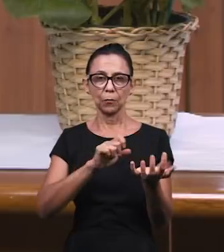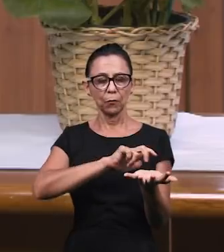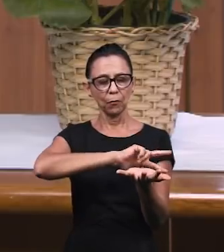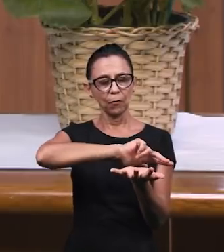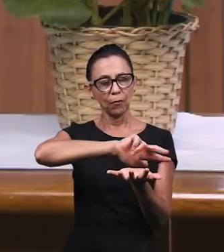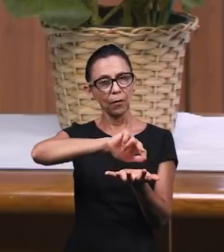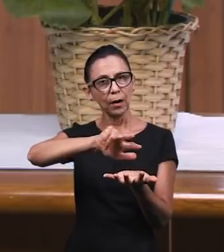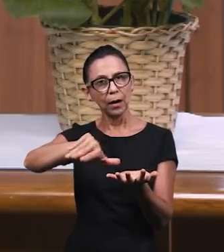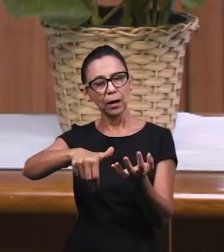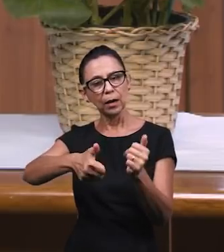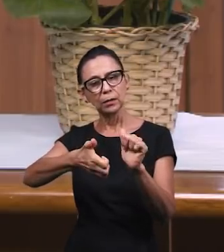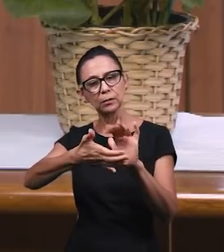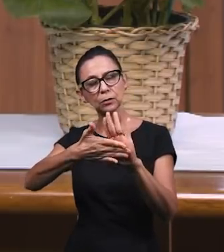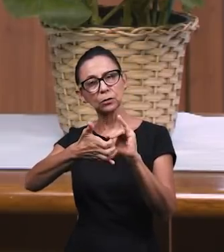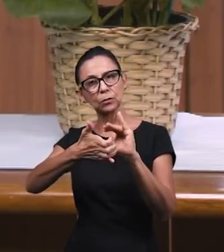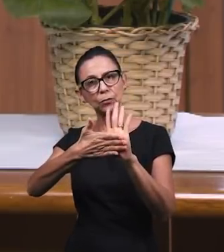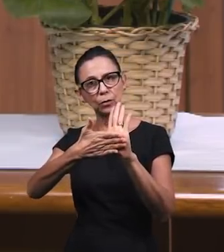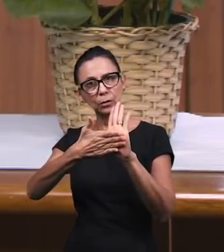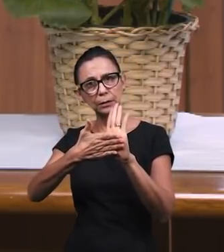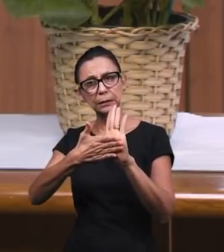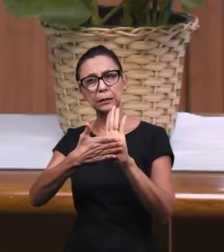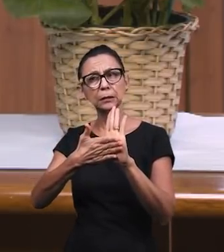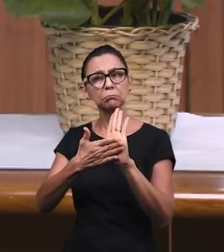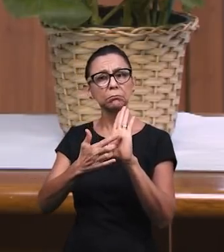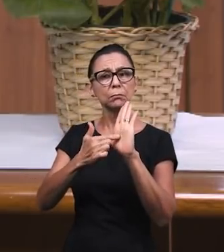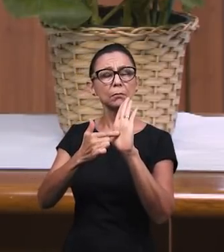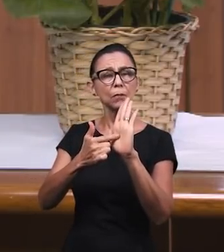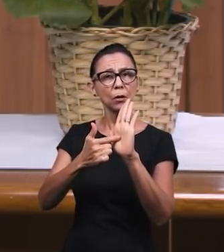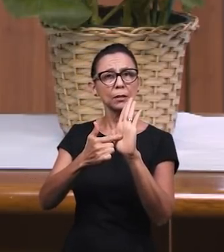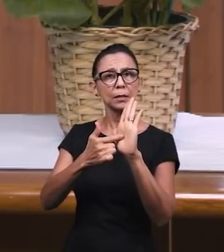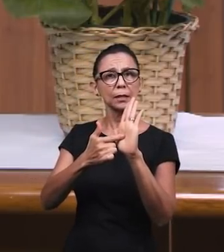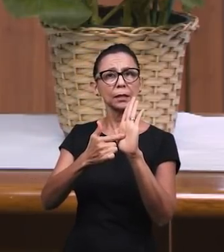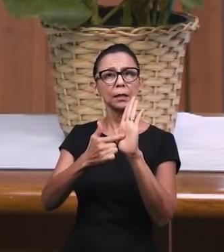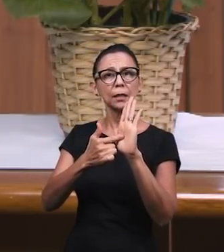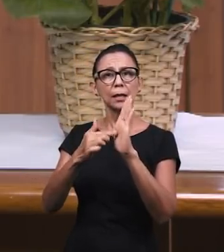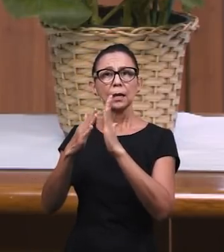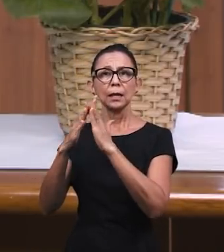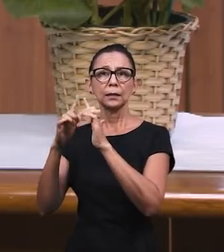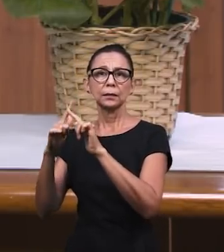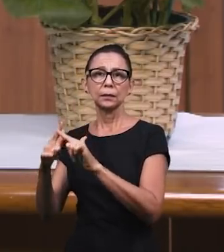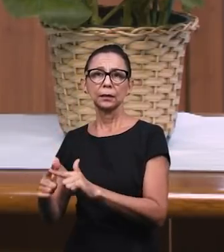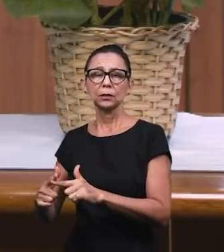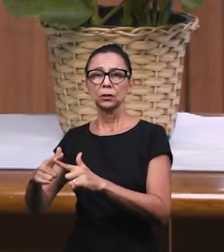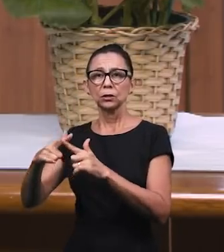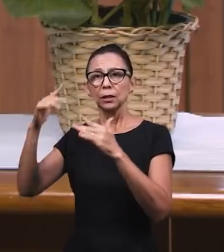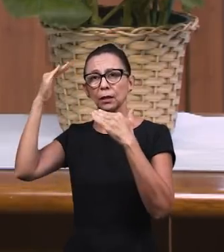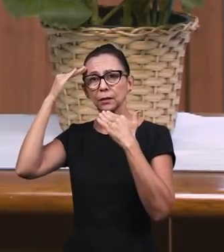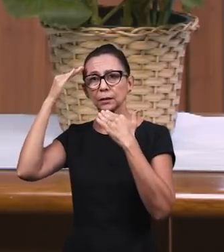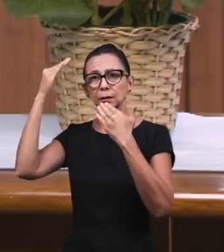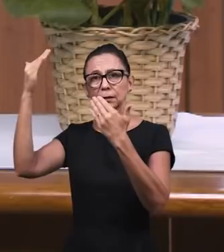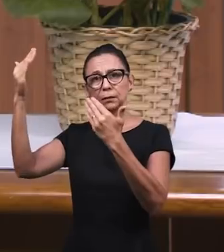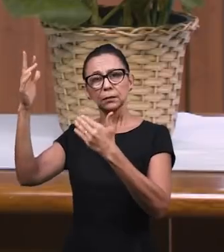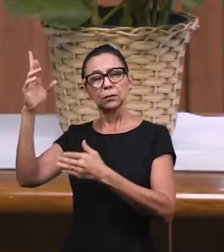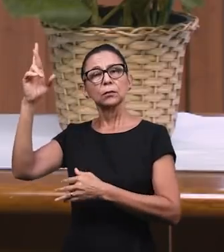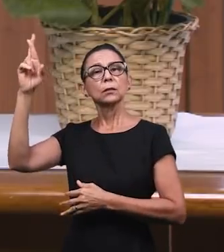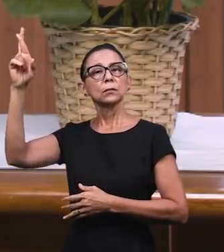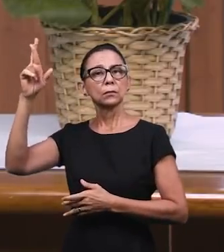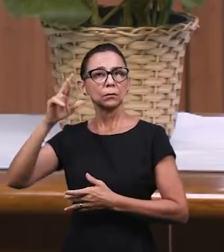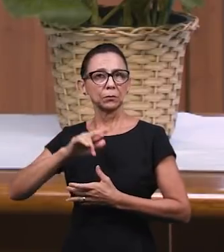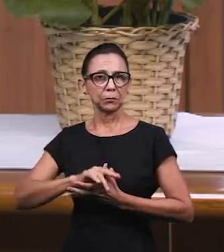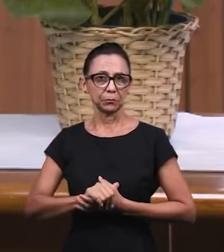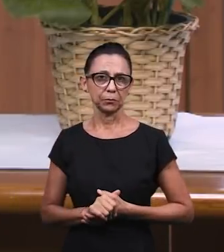a igreja expressa gratidão ao Senhor. E nós aprendemos que o louvor é